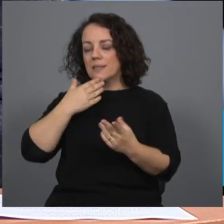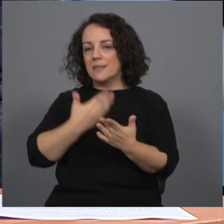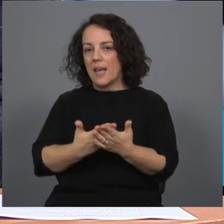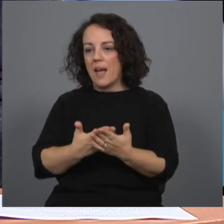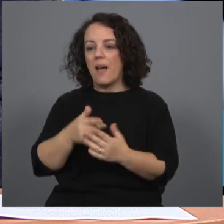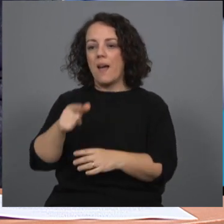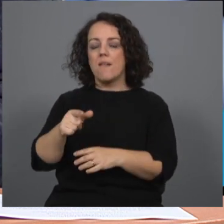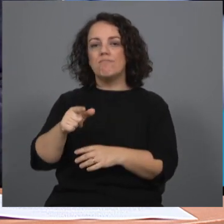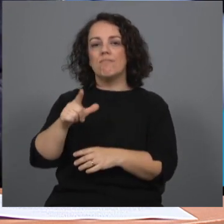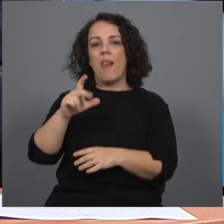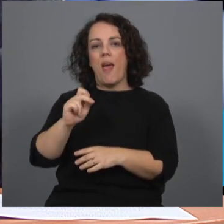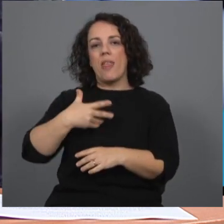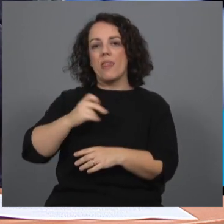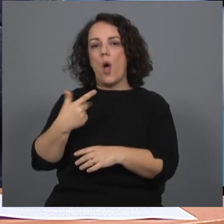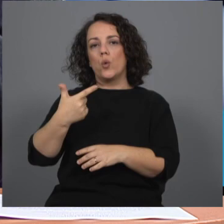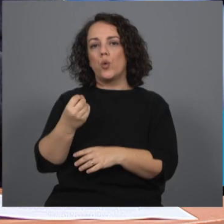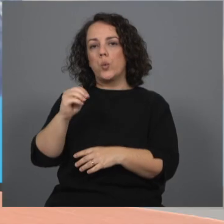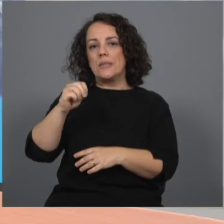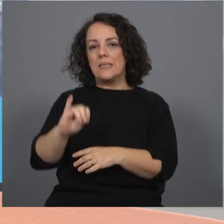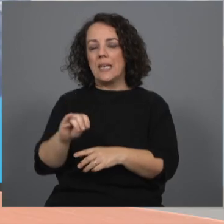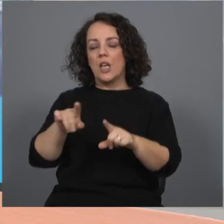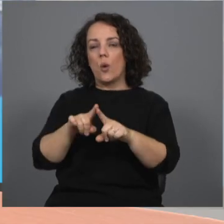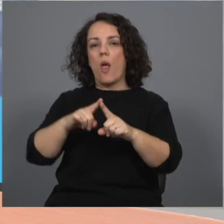Laudato Si, é procurar equilíbrios,